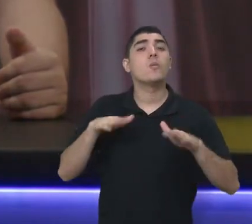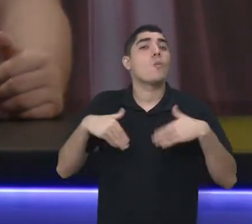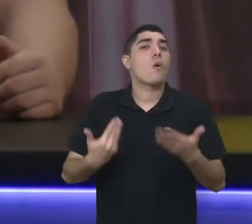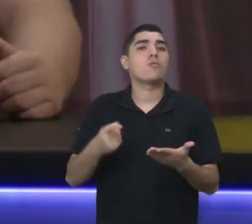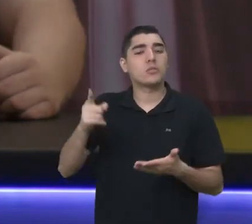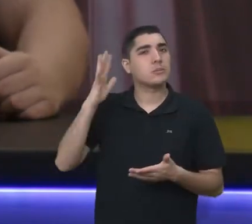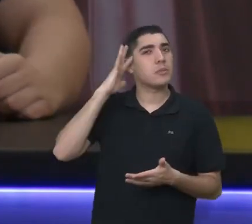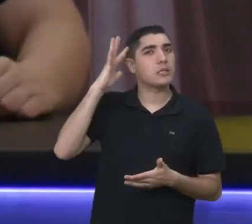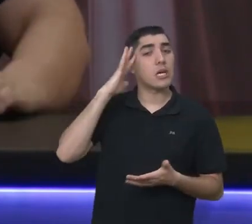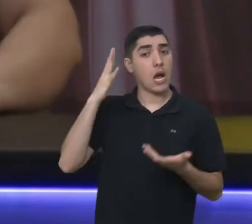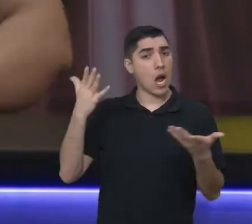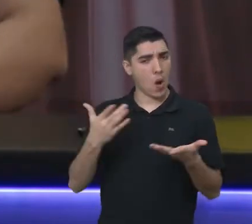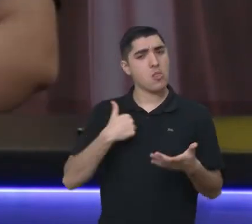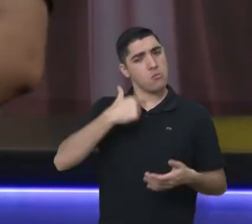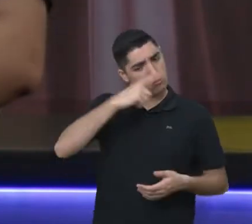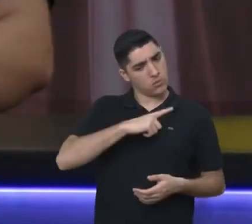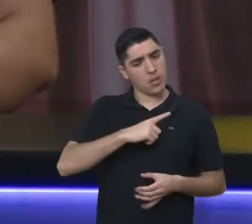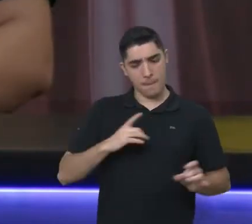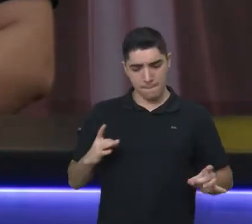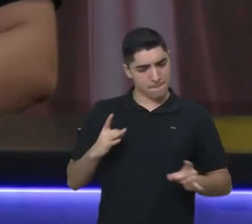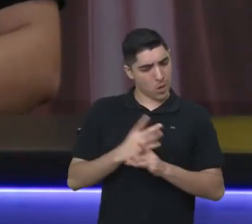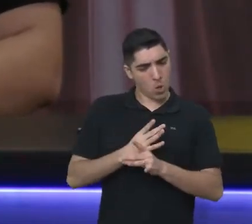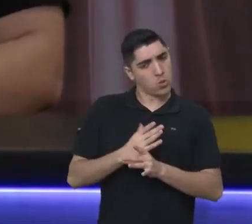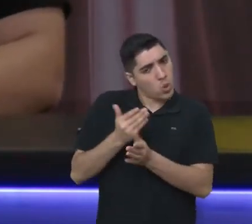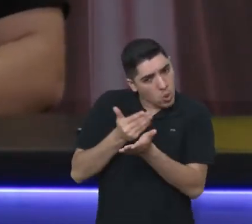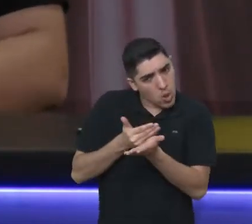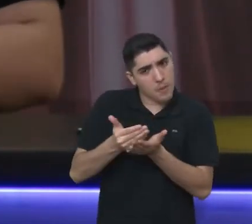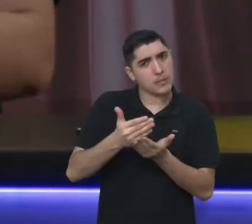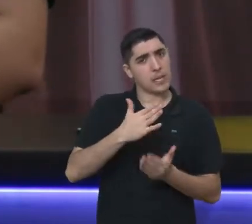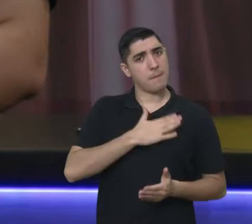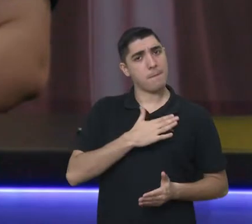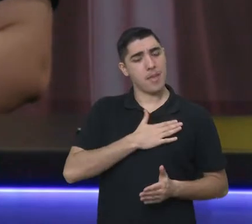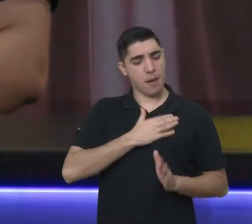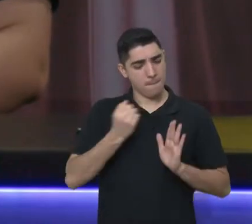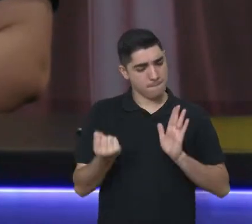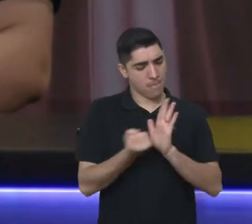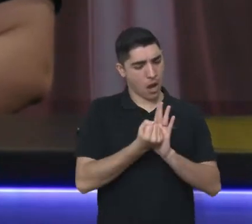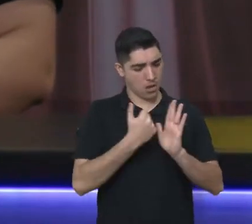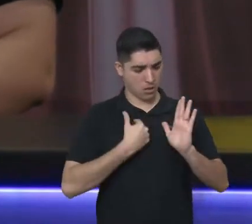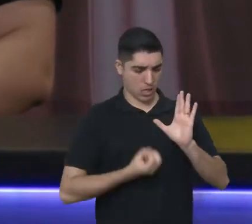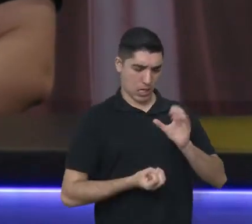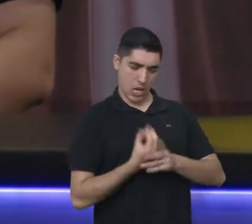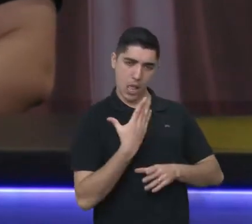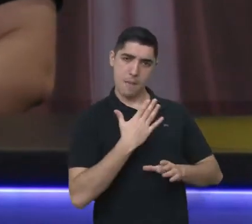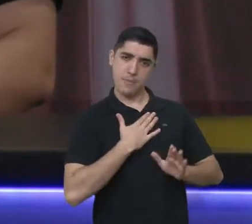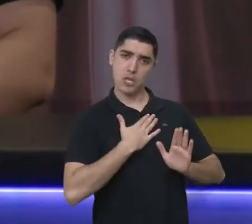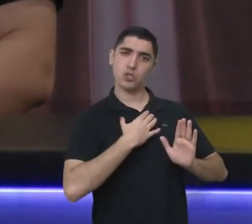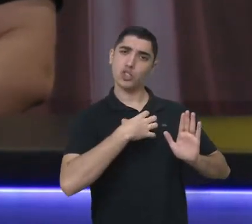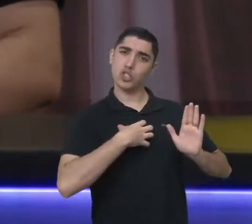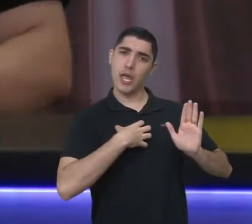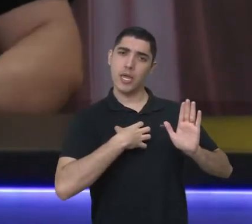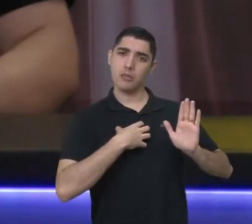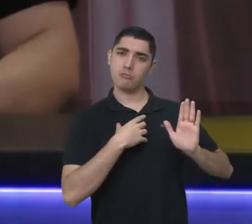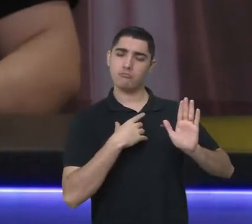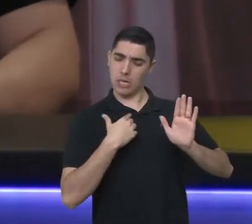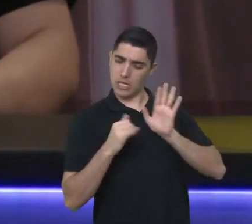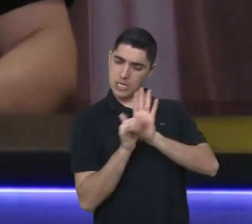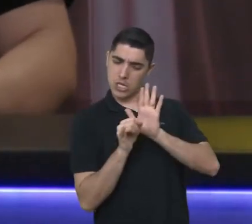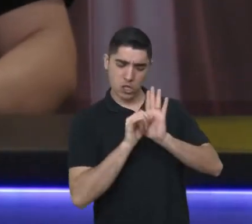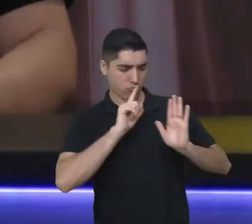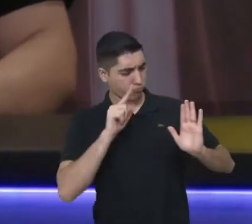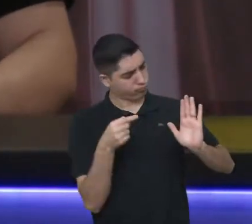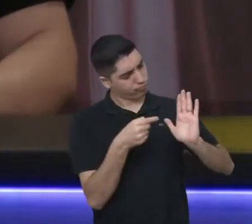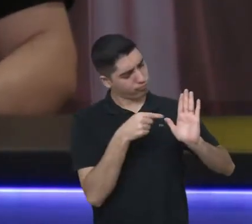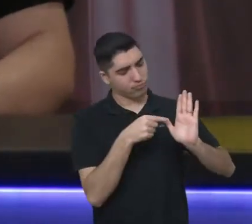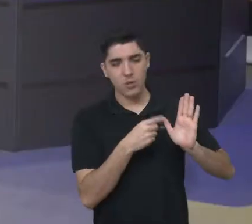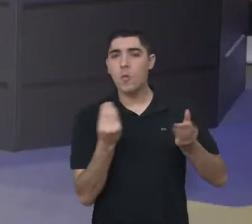pontapé que você falou, putz, acho que agora está pronto para eu começar a minha marca, a minha cara, do meu jeito, como eu quero. Como é que foi